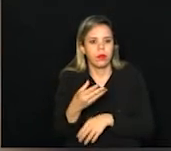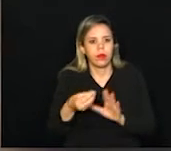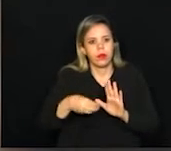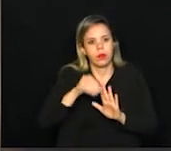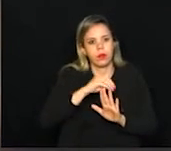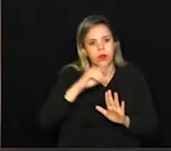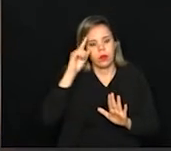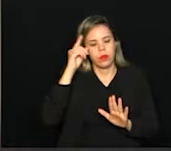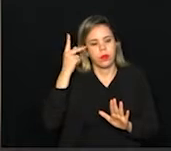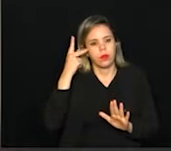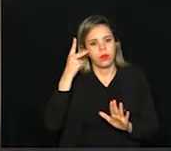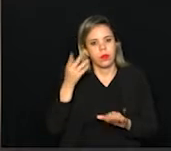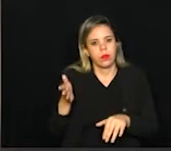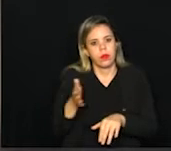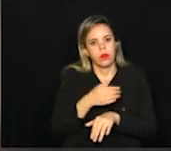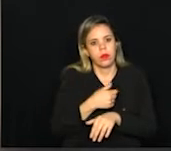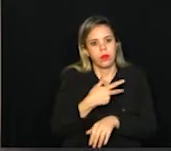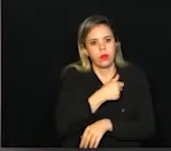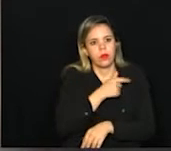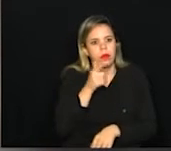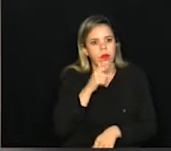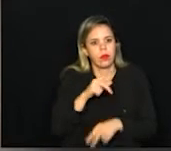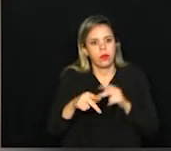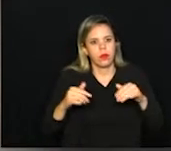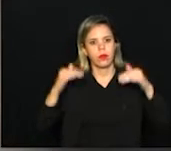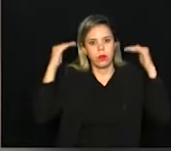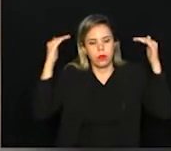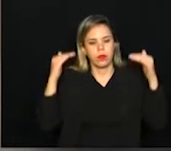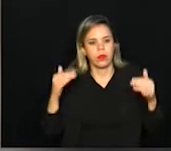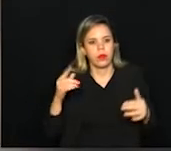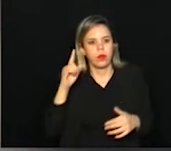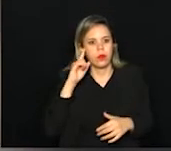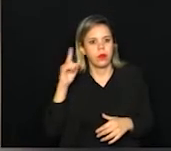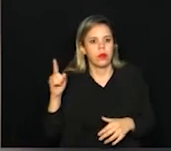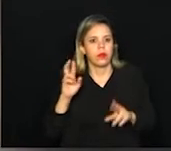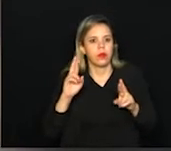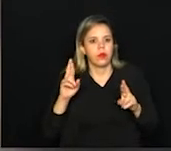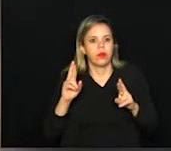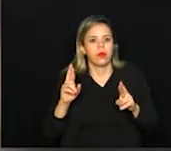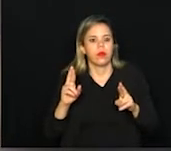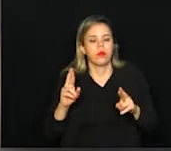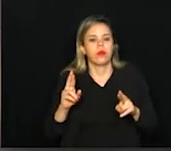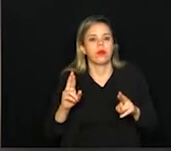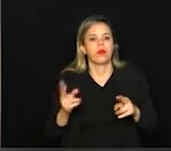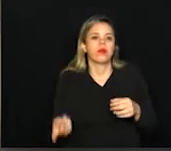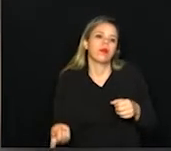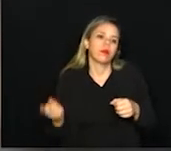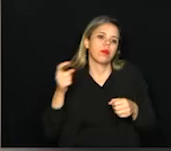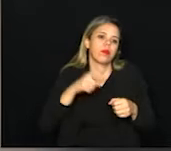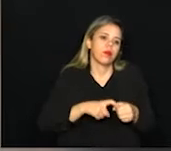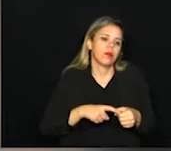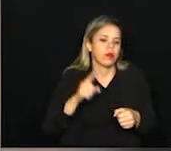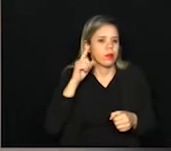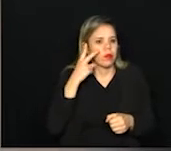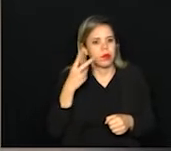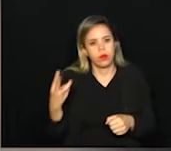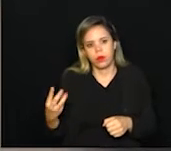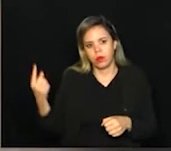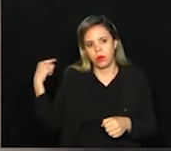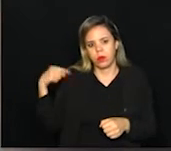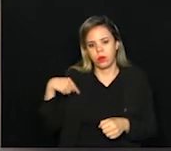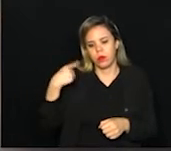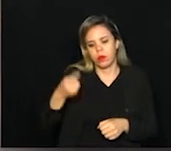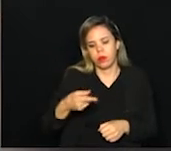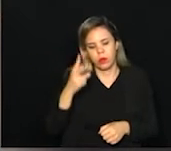calendário. São Paulo antecipa a vacinação de adultos. E o Dia da Esperança, ele volta, era dia 23, passou para o